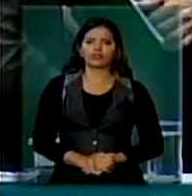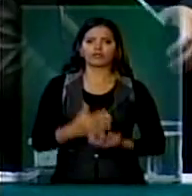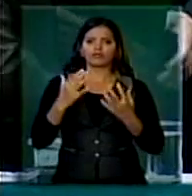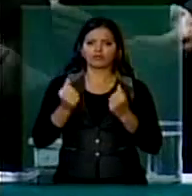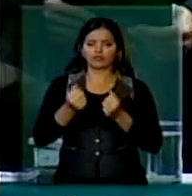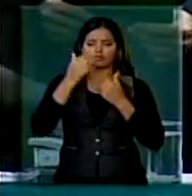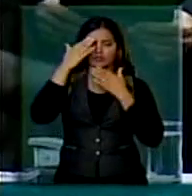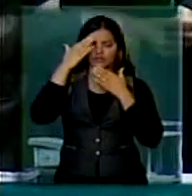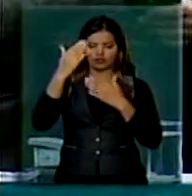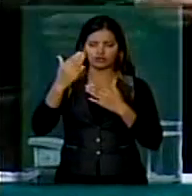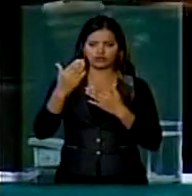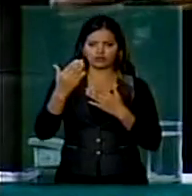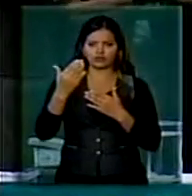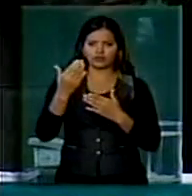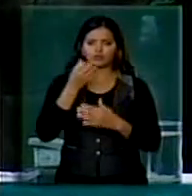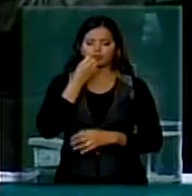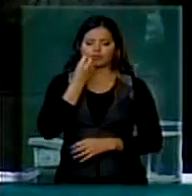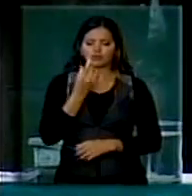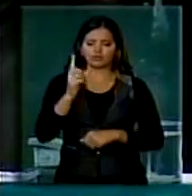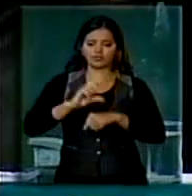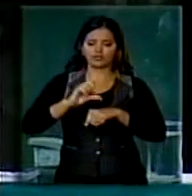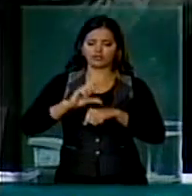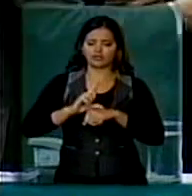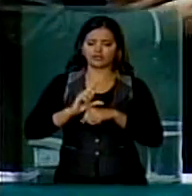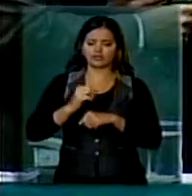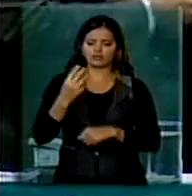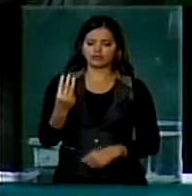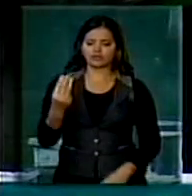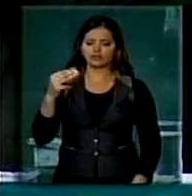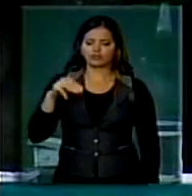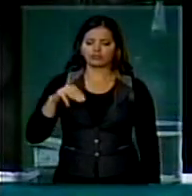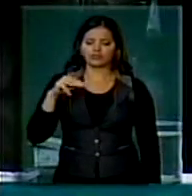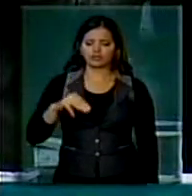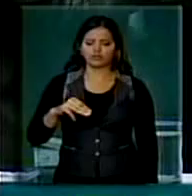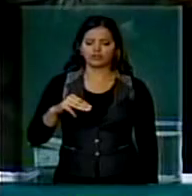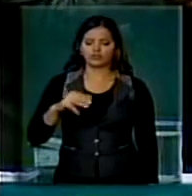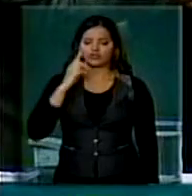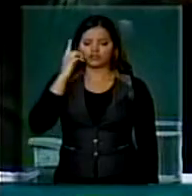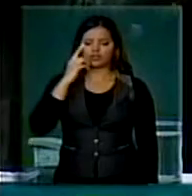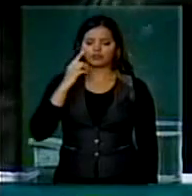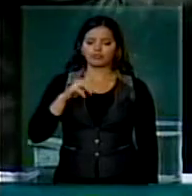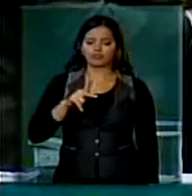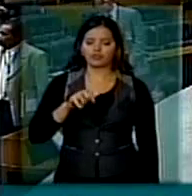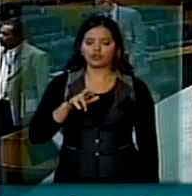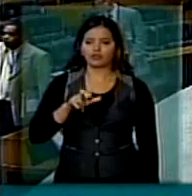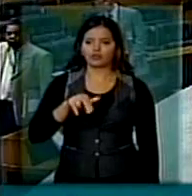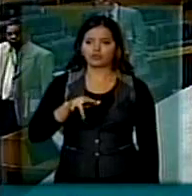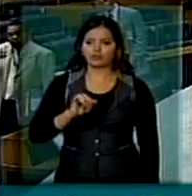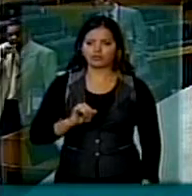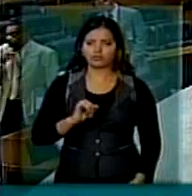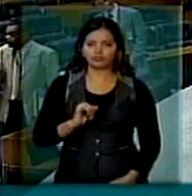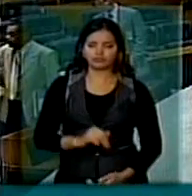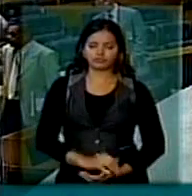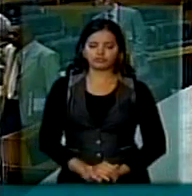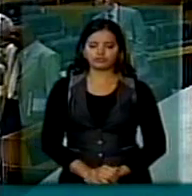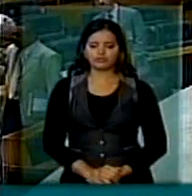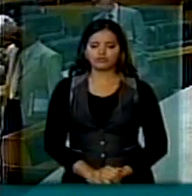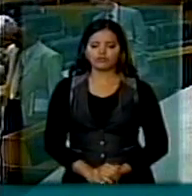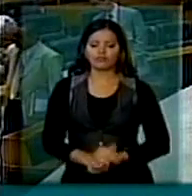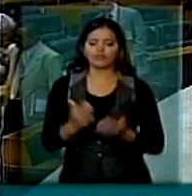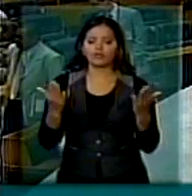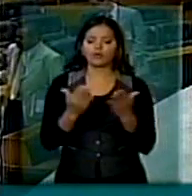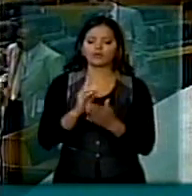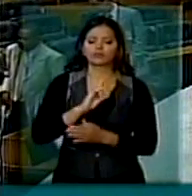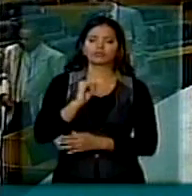Gentileza do líder da minoria, deu 3 minutos para o deputado Assis Perrone. Tem a palavra. Obrigado, senhor presidente. Hoje